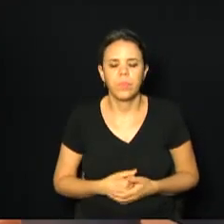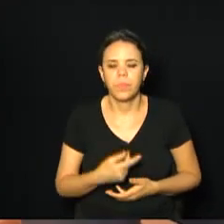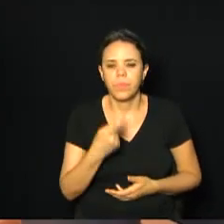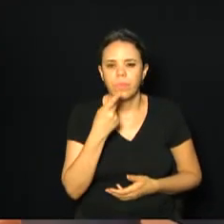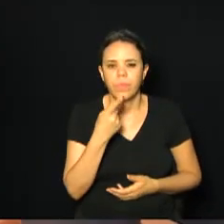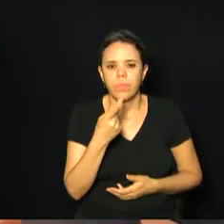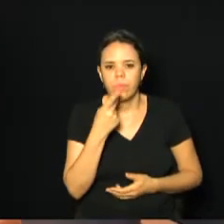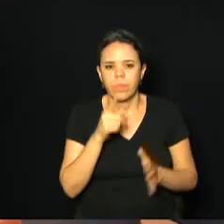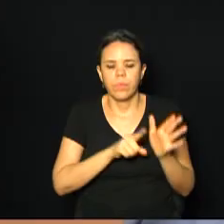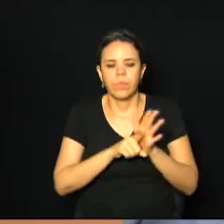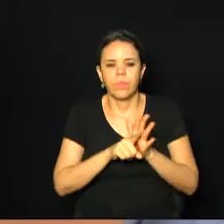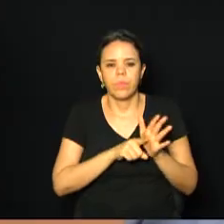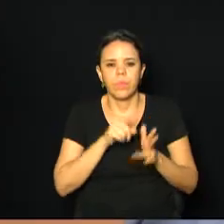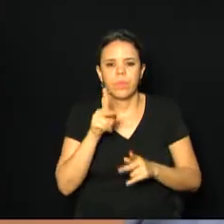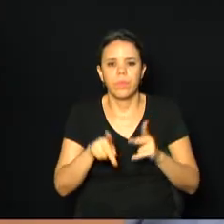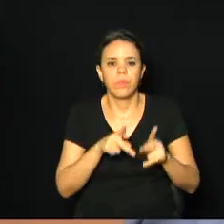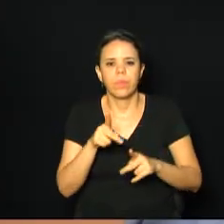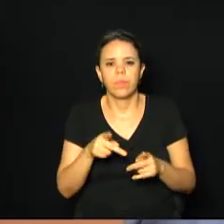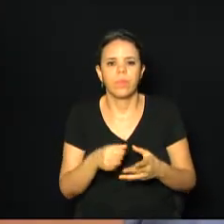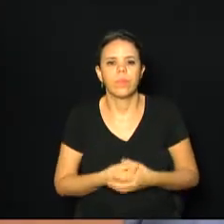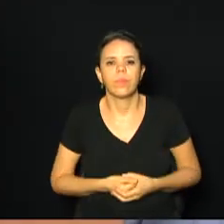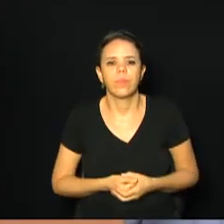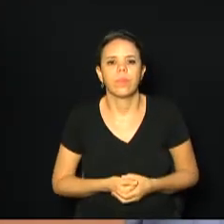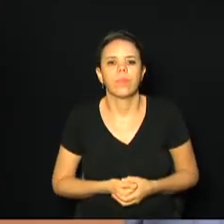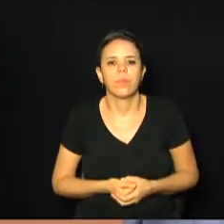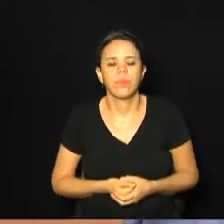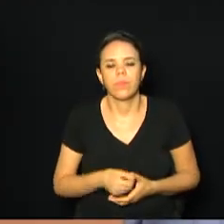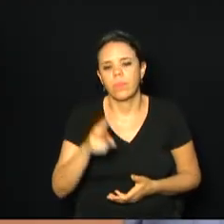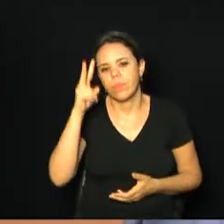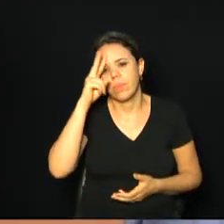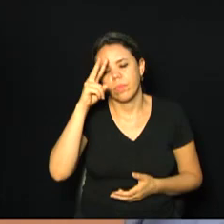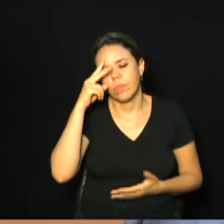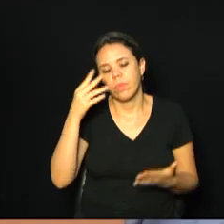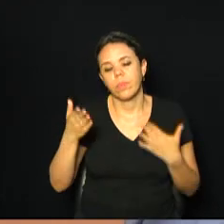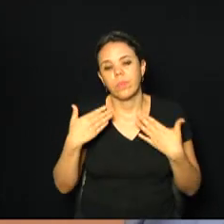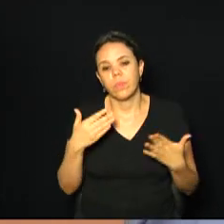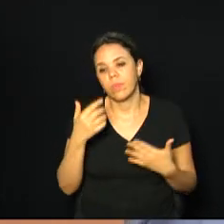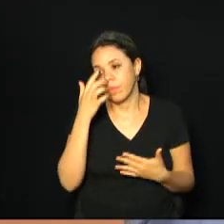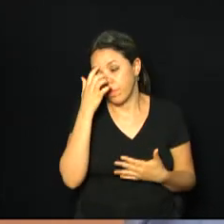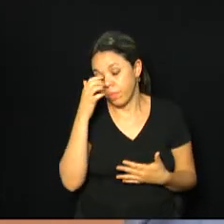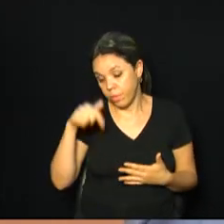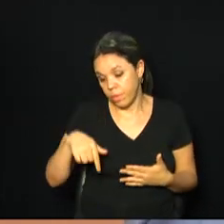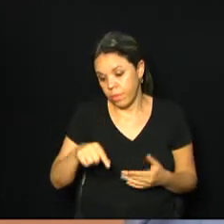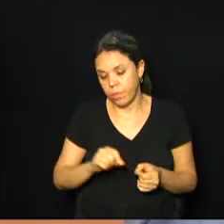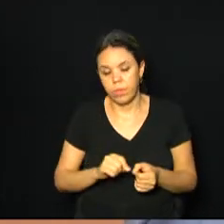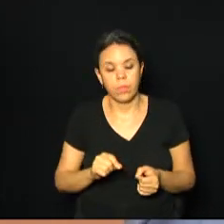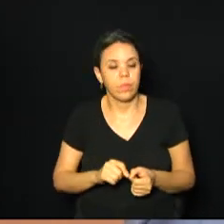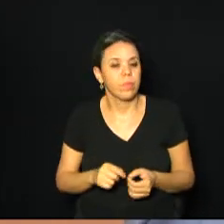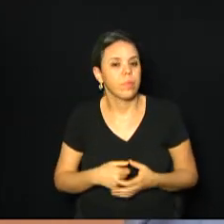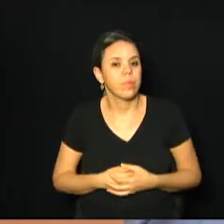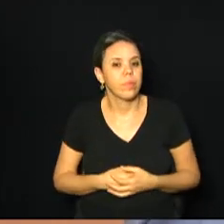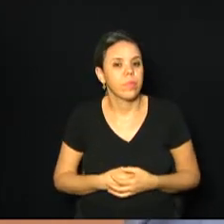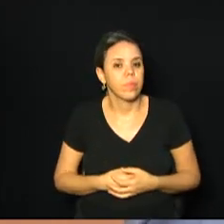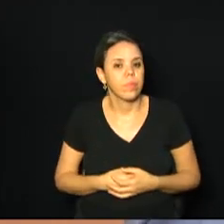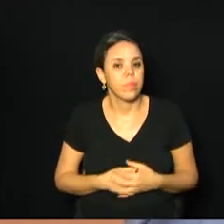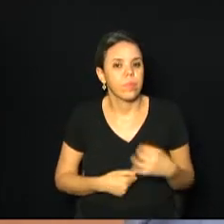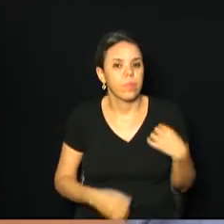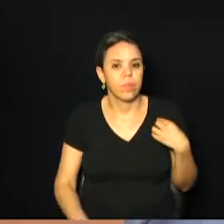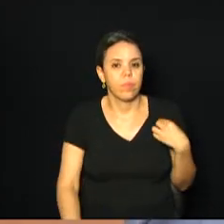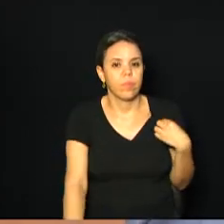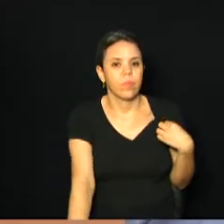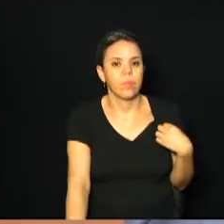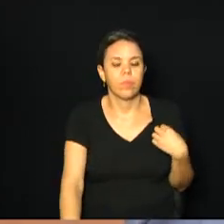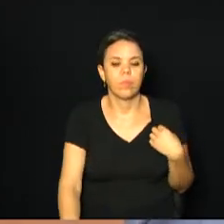questão de dados aí que as pessoas colocam, eu lembrei daquele debate que nós fizemos aqui quando